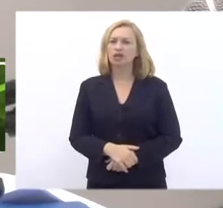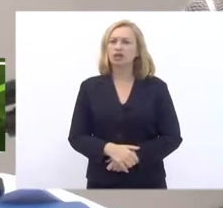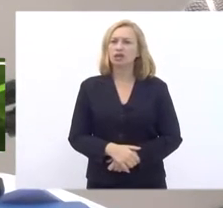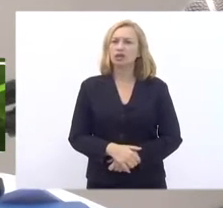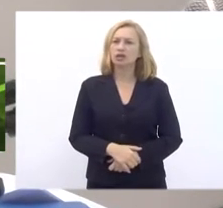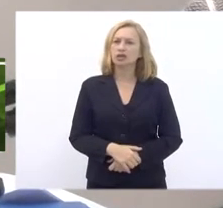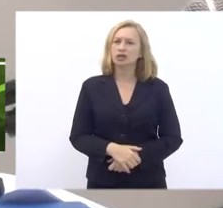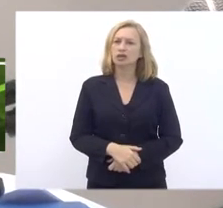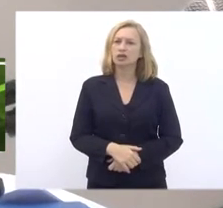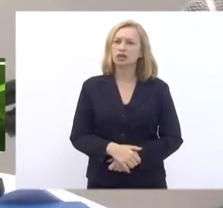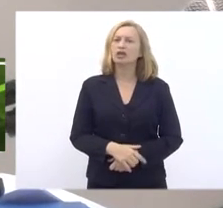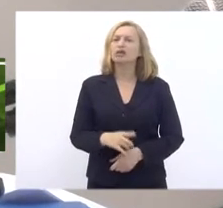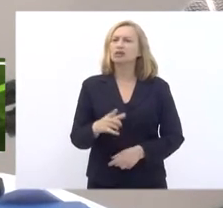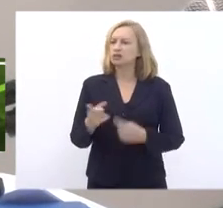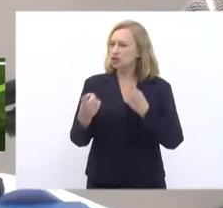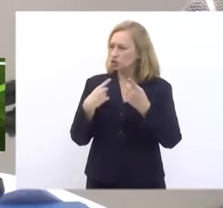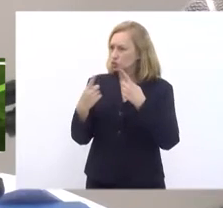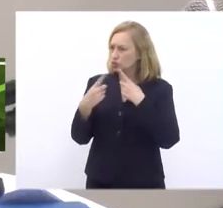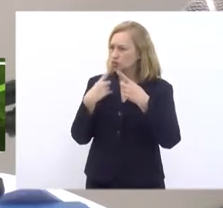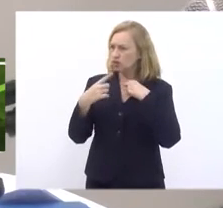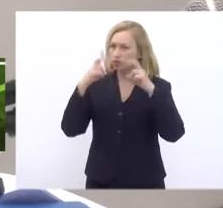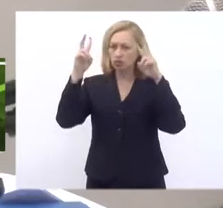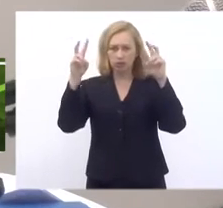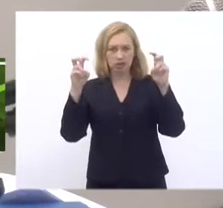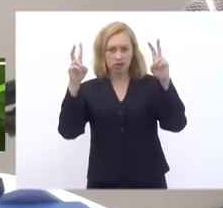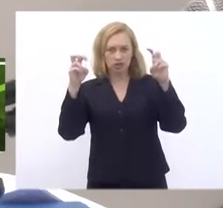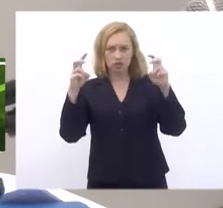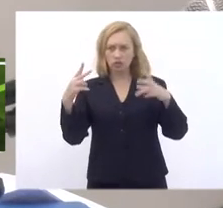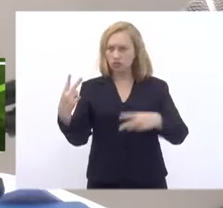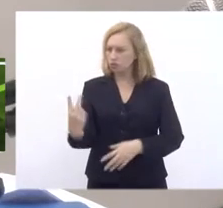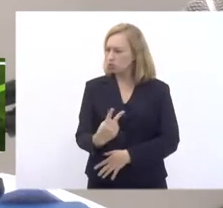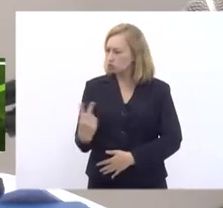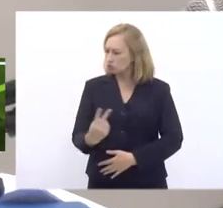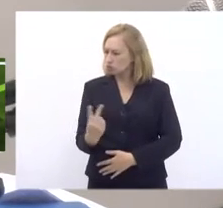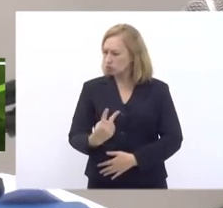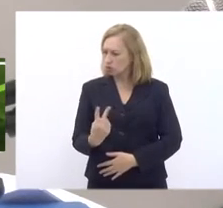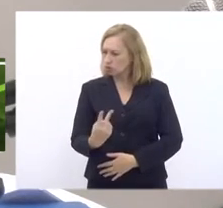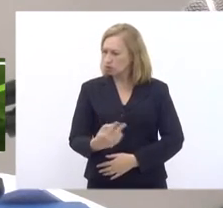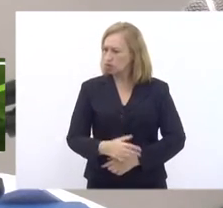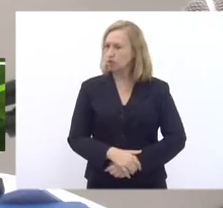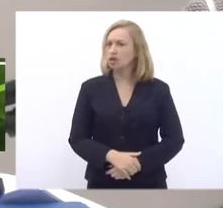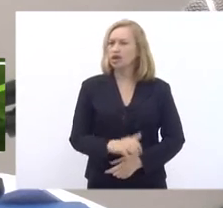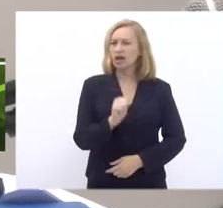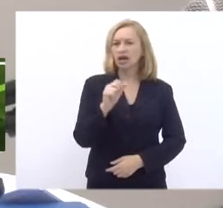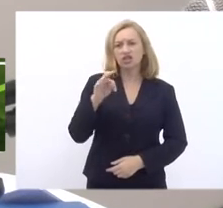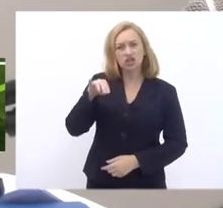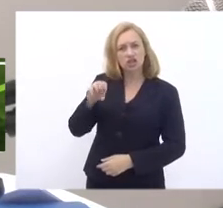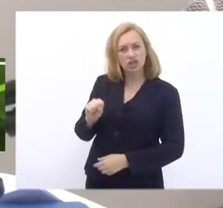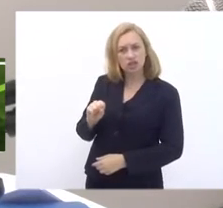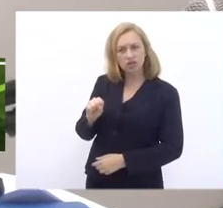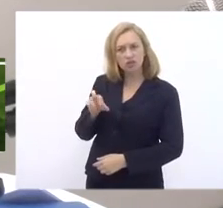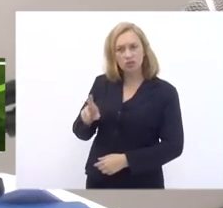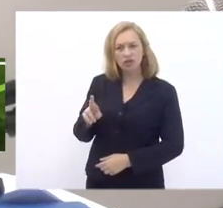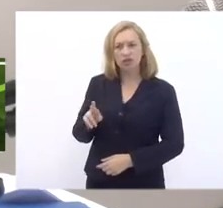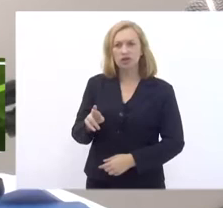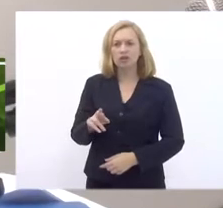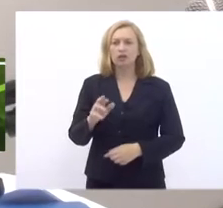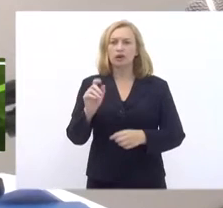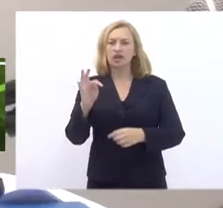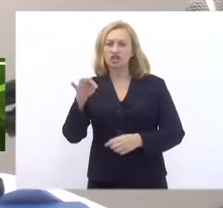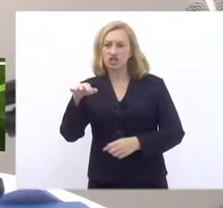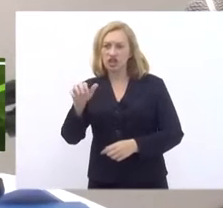alguma discussão em curso entre as partes, né, com a mediação da Getransp, como agência reguladora,